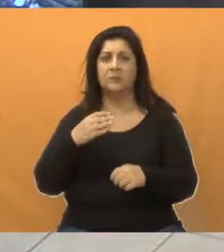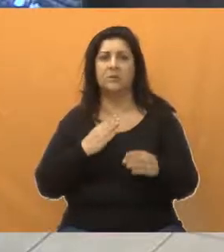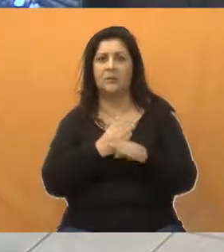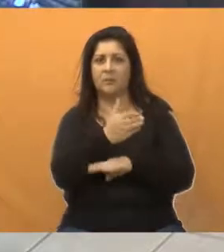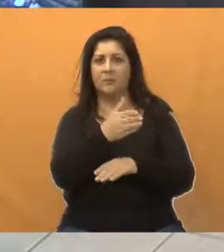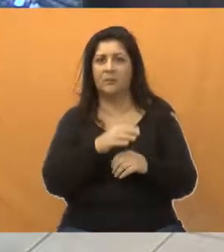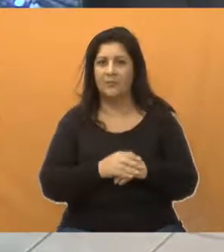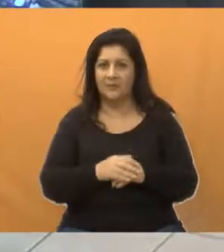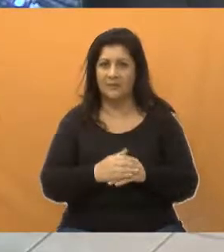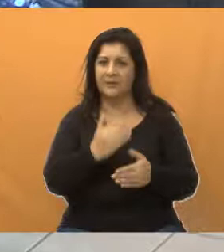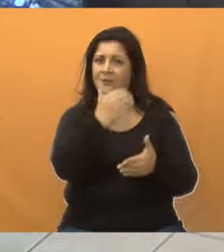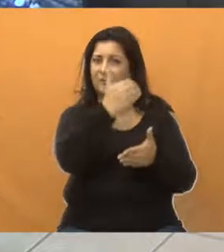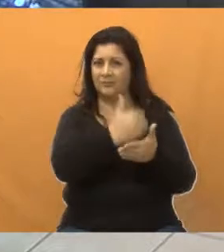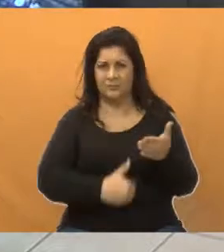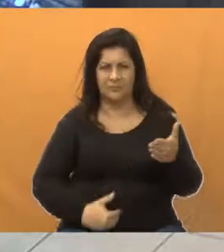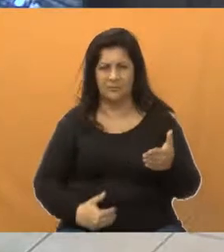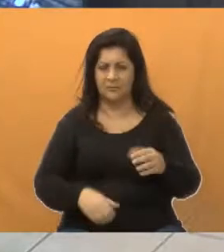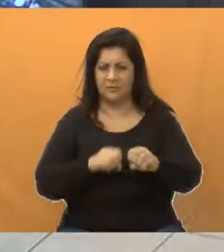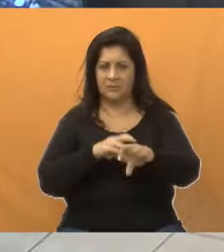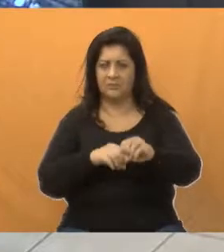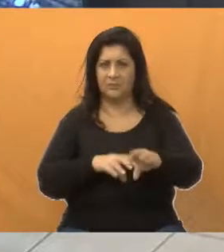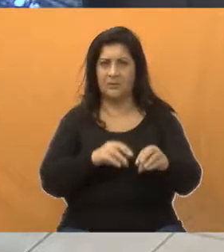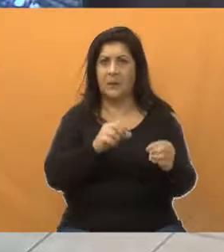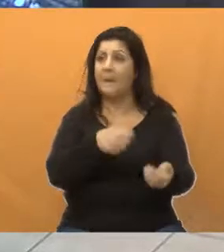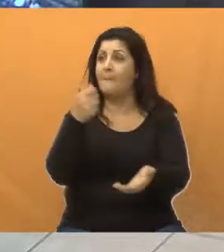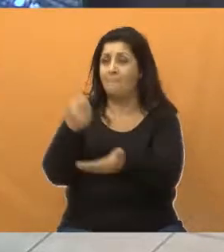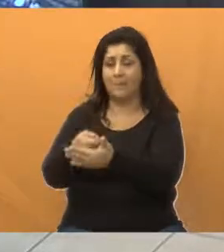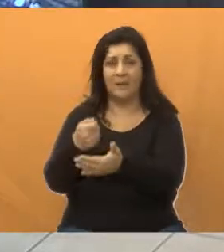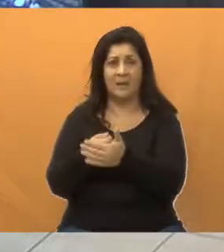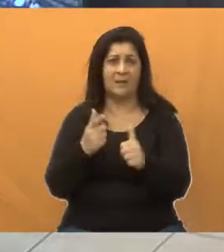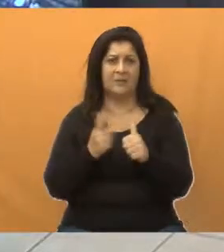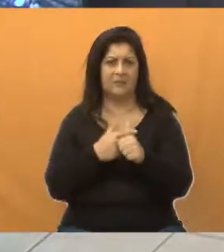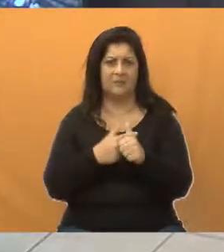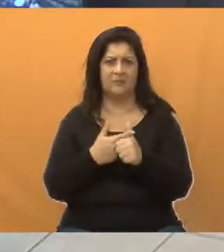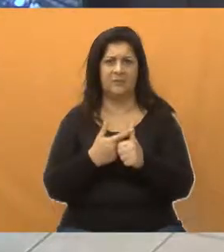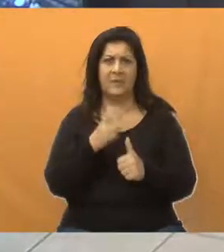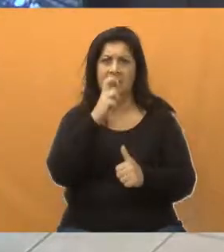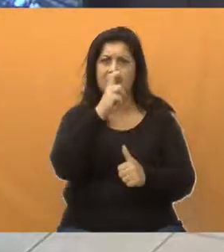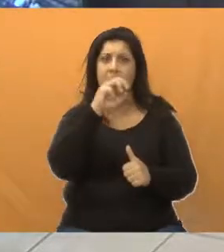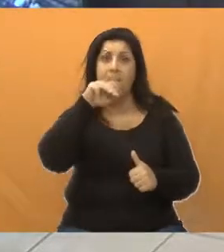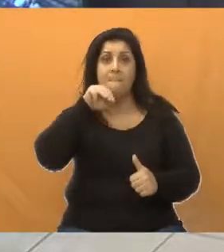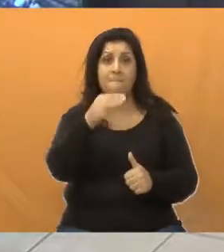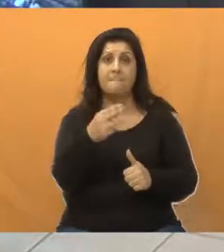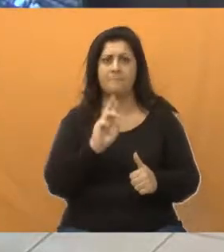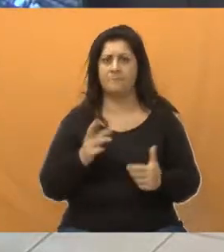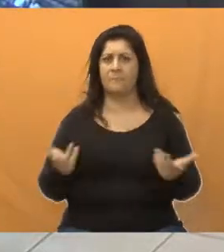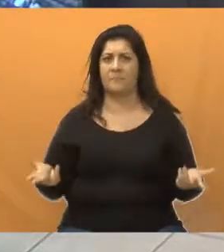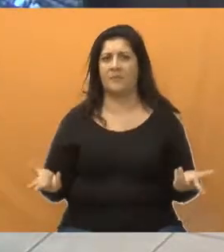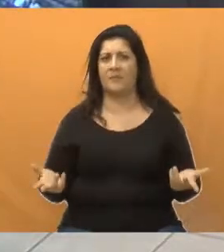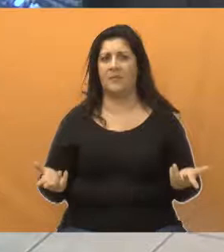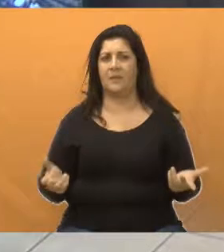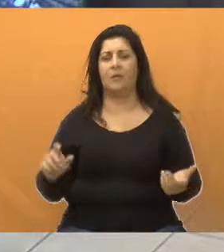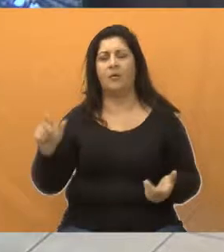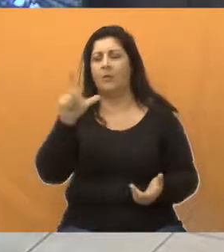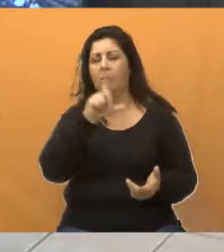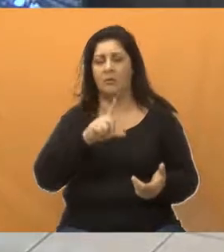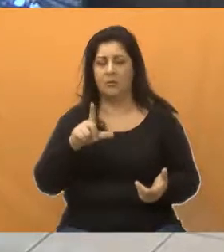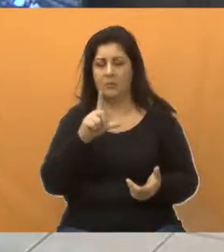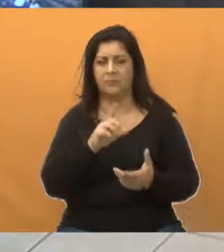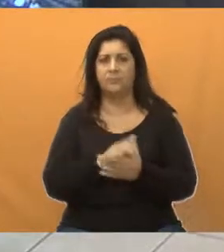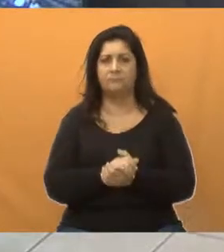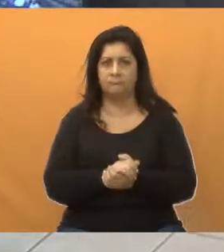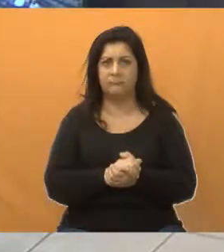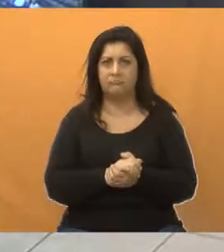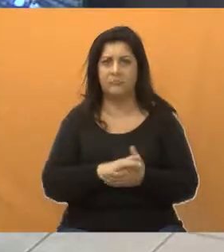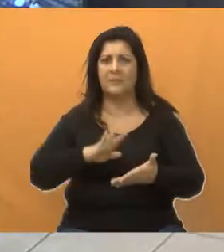para isentar a educação de repassar ao SAI quase 5 milhões de reais, é óbvio, é evidente que